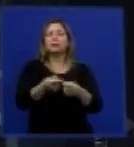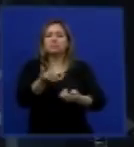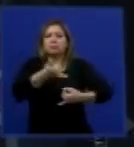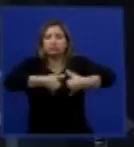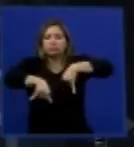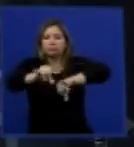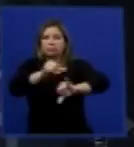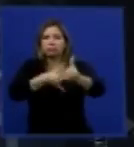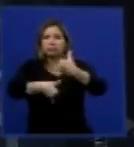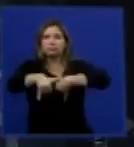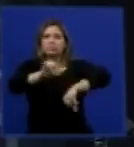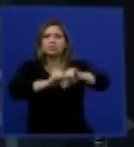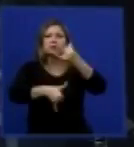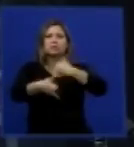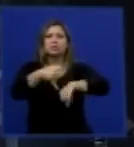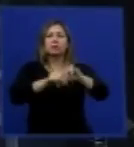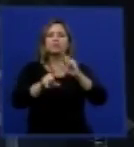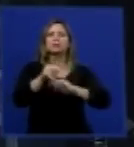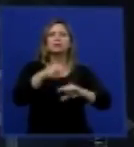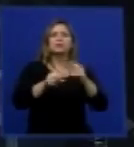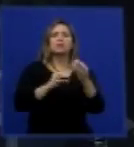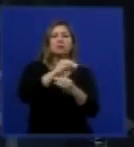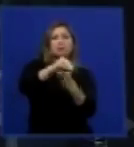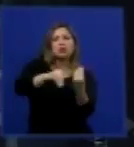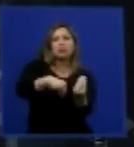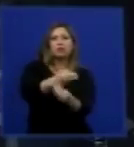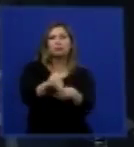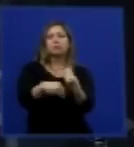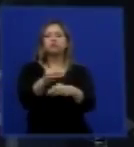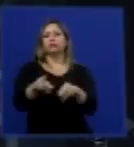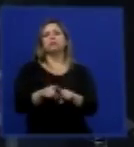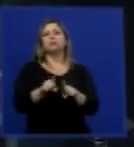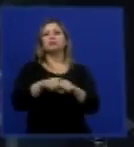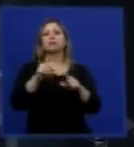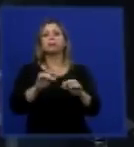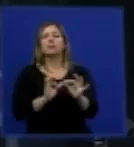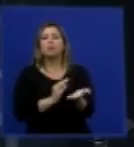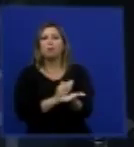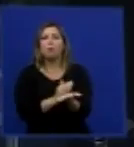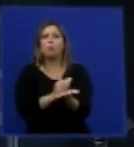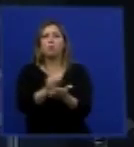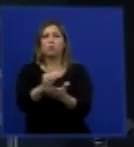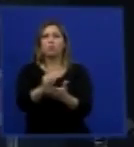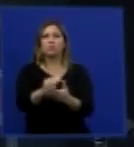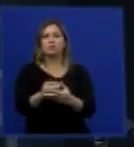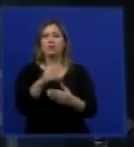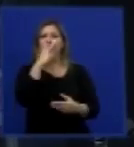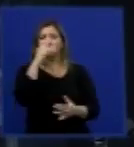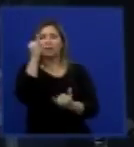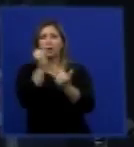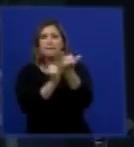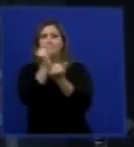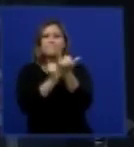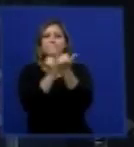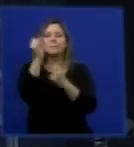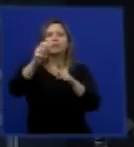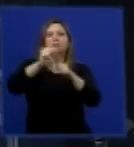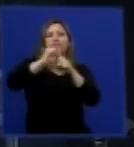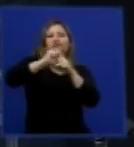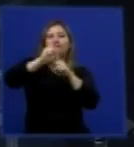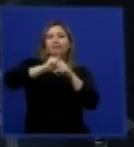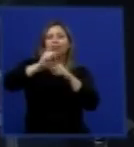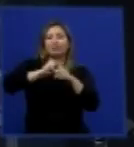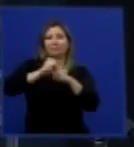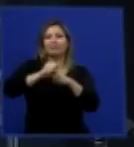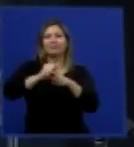transformados em ligas mudados na sua estrutura química para que possam produzir algo parecido com a borracha